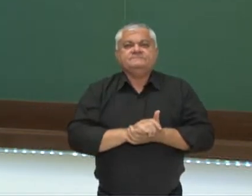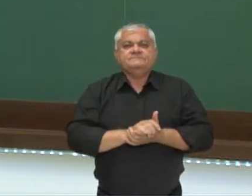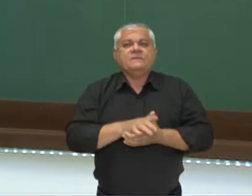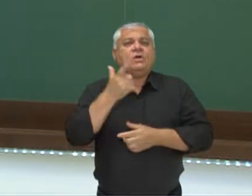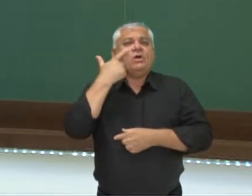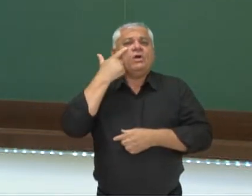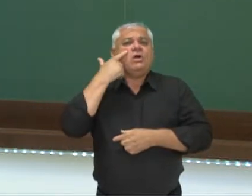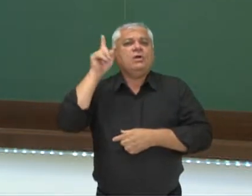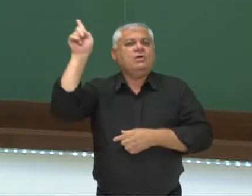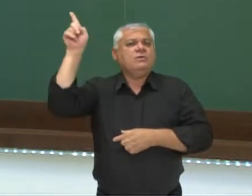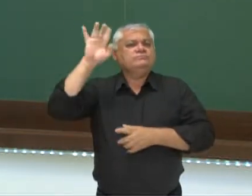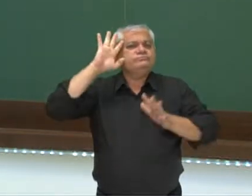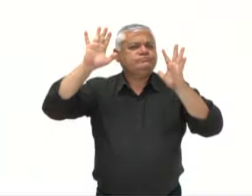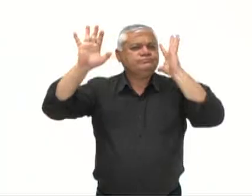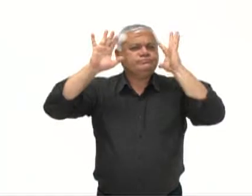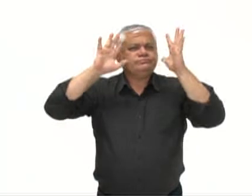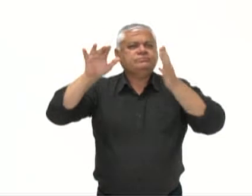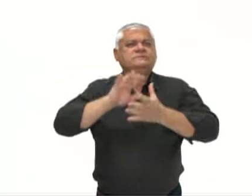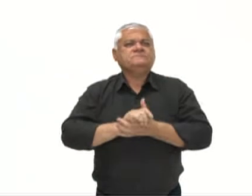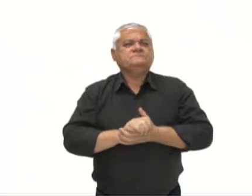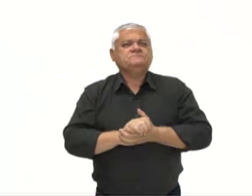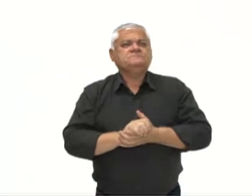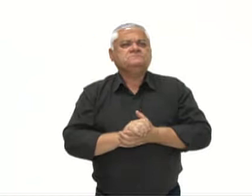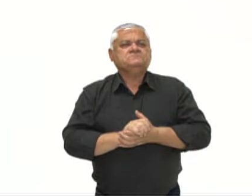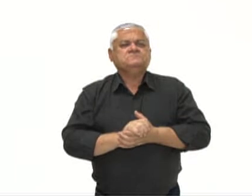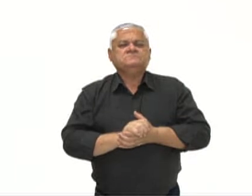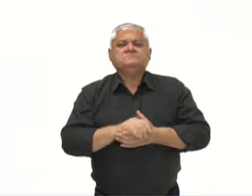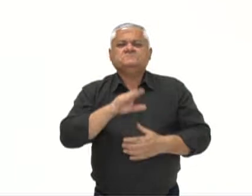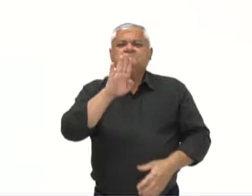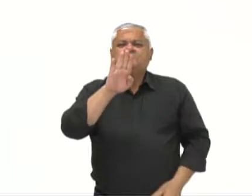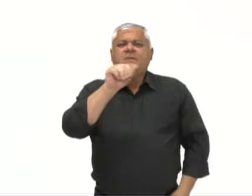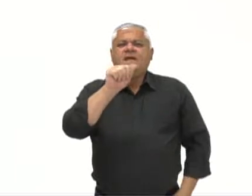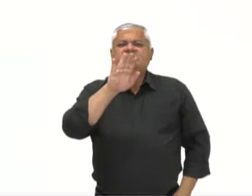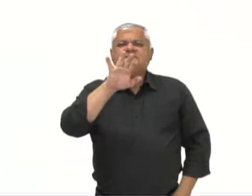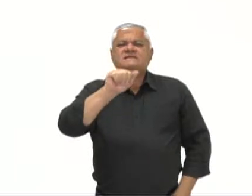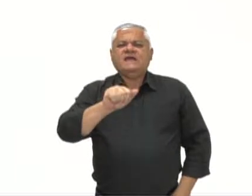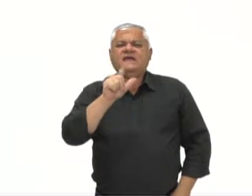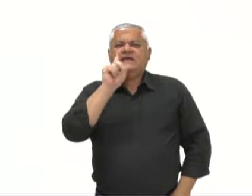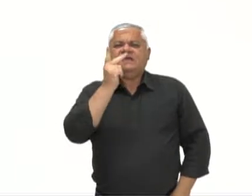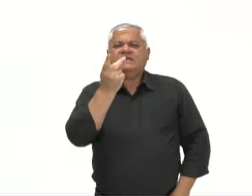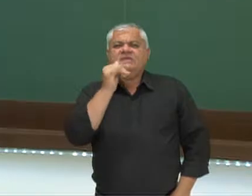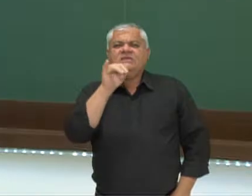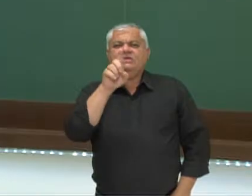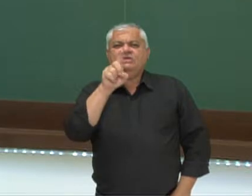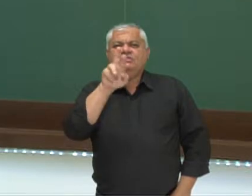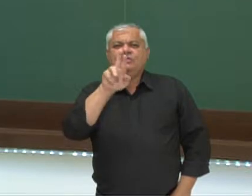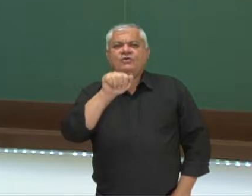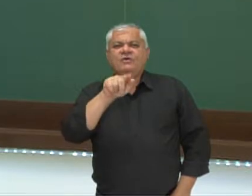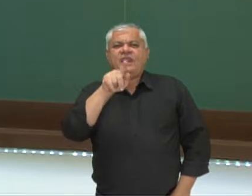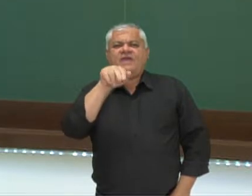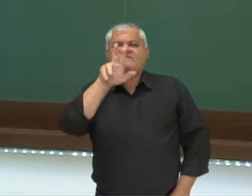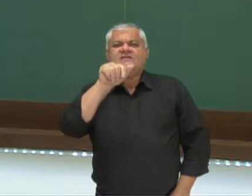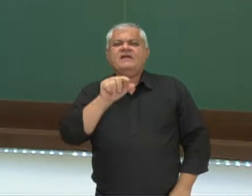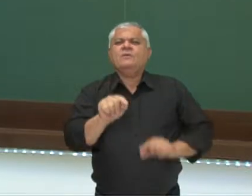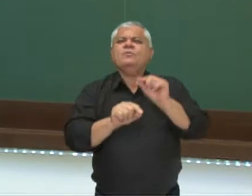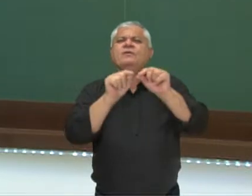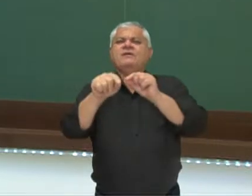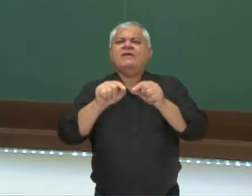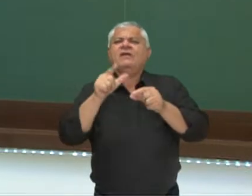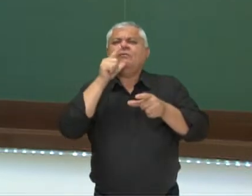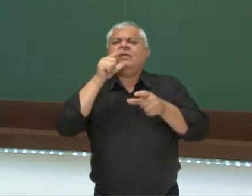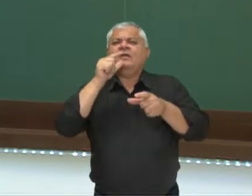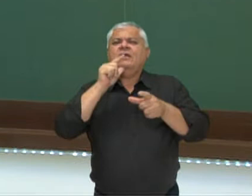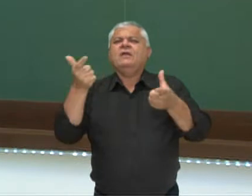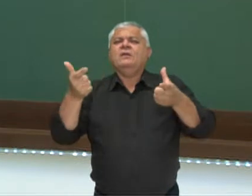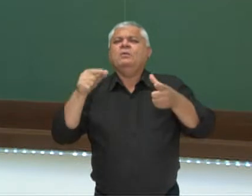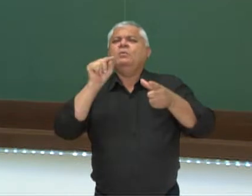nossa reflexão inicial aqui, ó. Afinal de contas, o que é uma bacia hidrográfica? Você sabe o que é uma bacia hidrográfica? Você já se deparou com